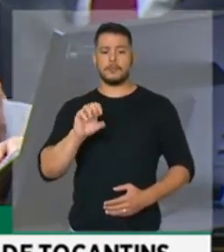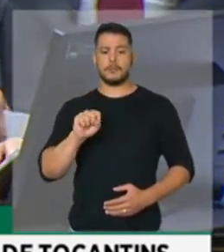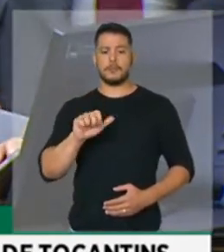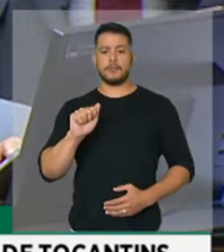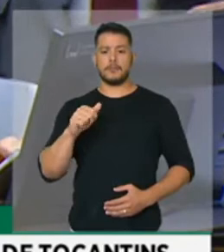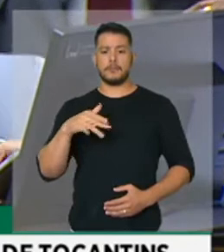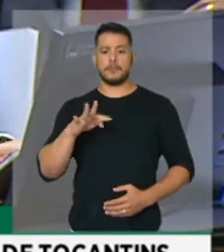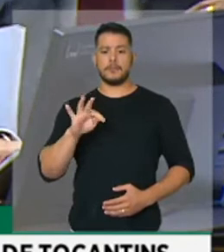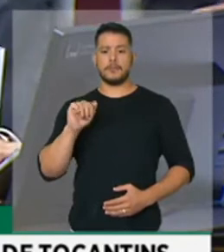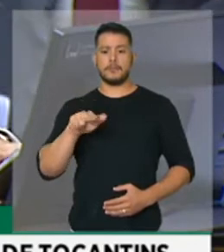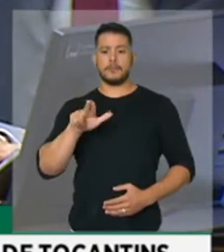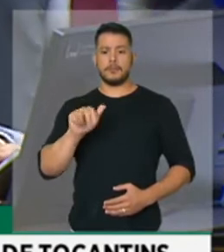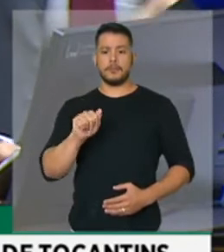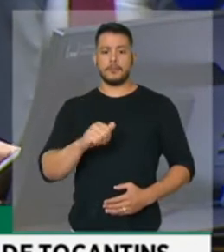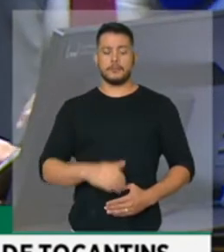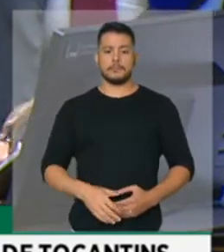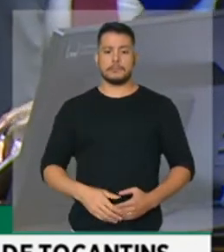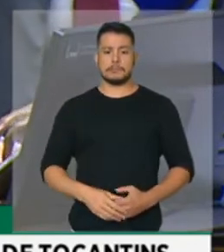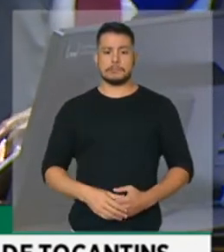Guedes.